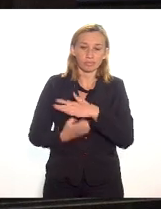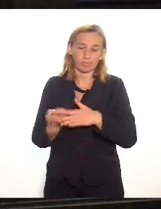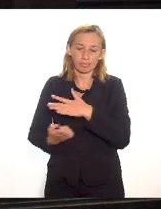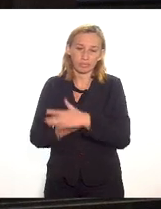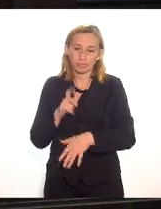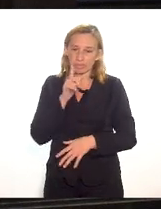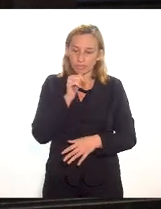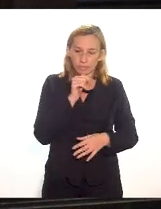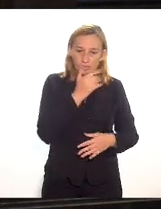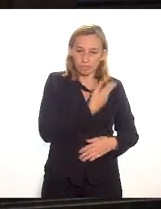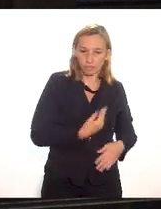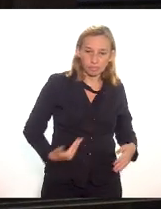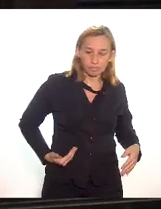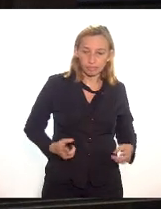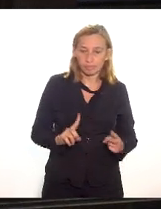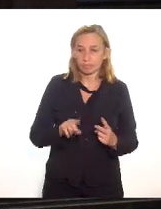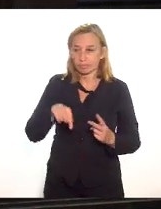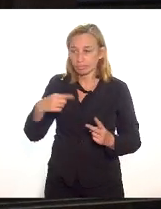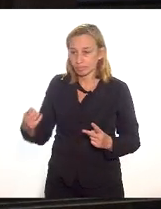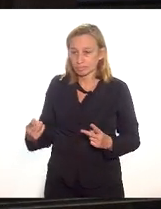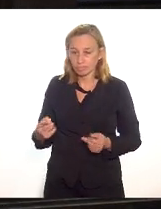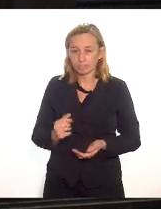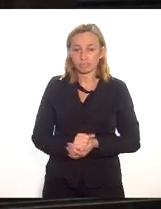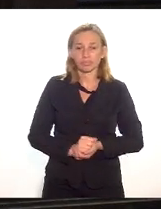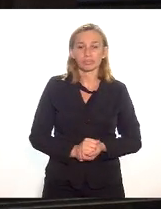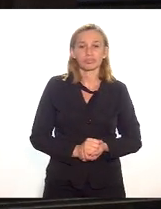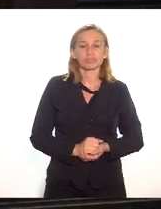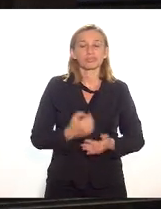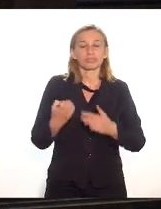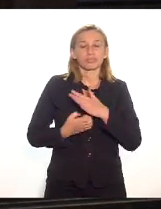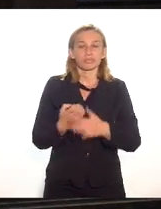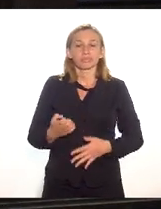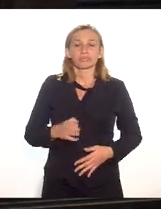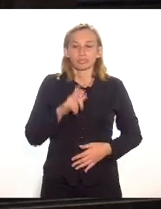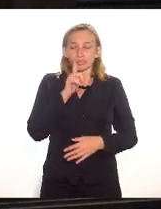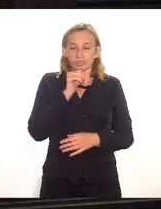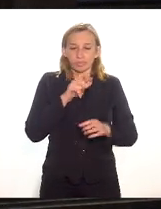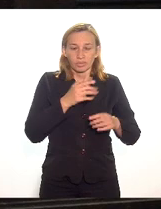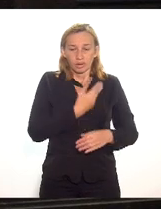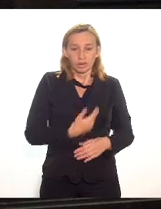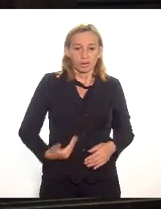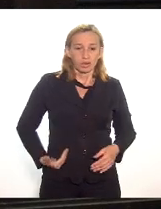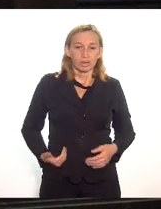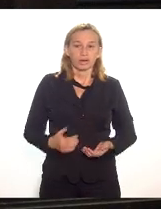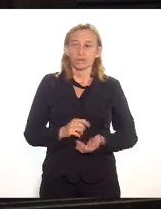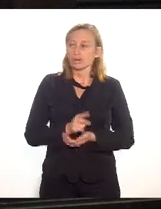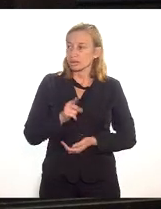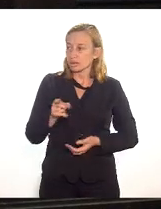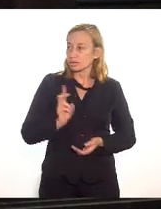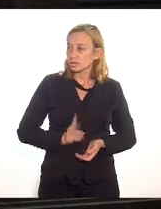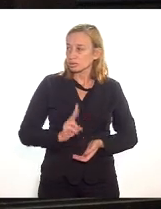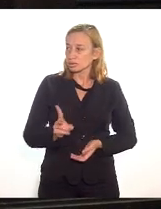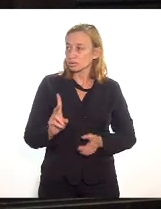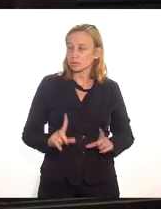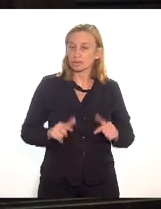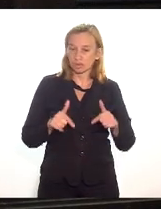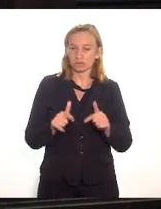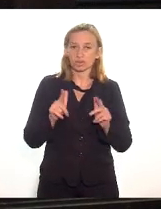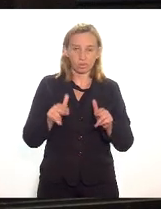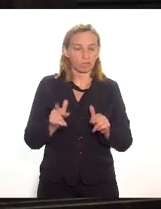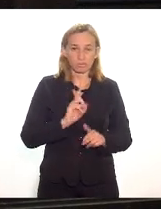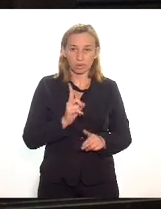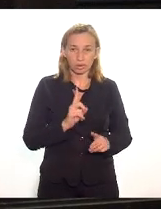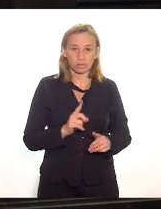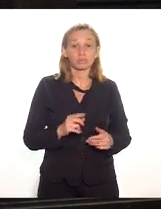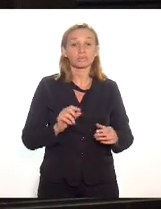e indivisível, e quando a gente defende uma SEDAI pública estatal e indivisível, não está dizendo que ela deve continuar funcionando do mesmo jeito, não. tem